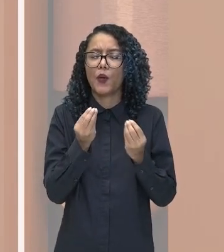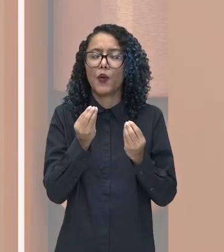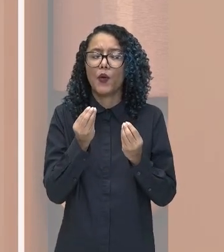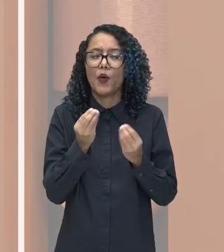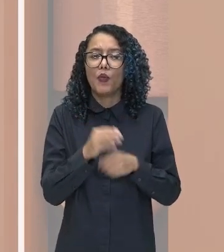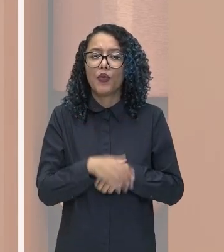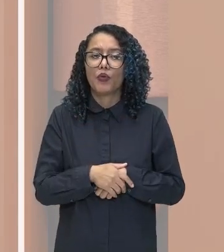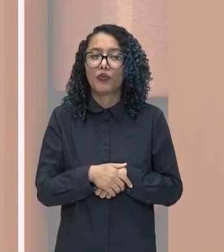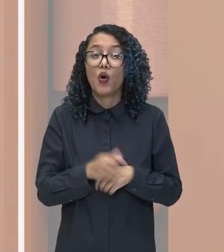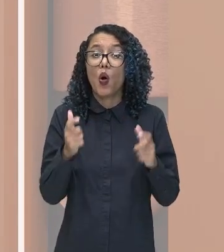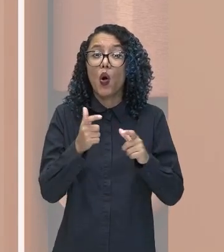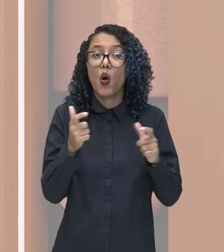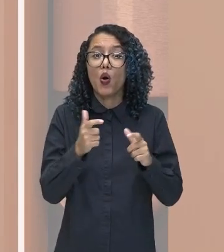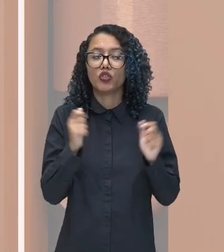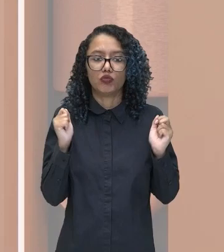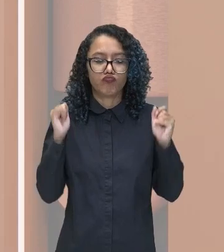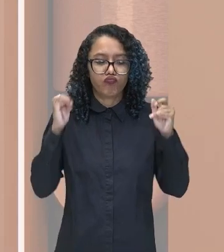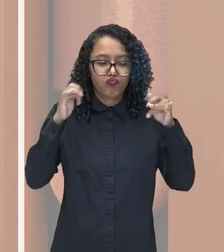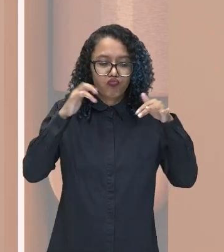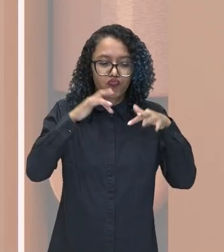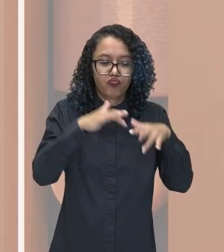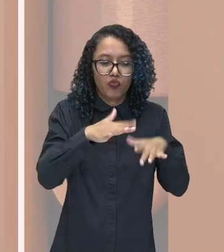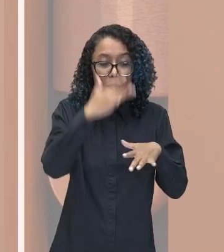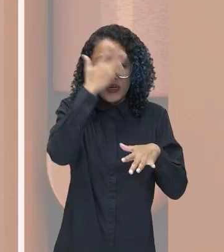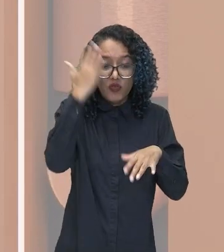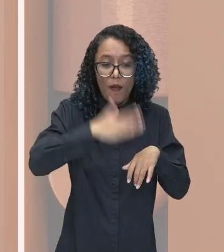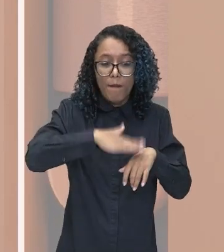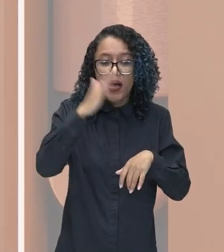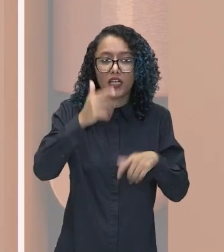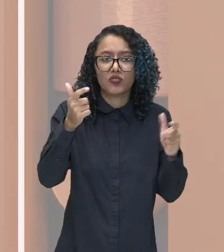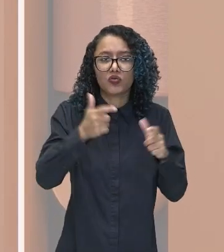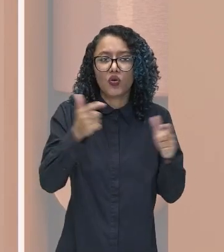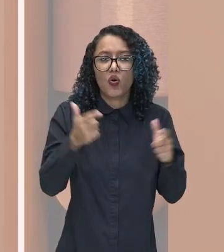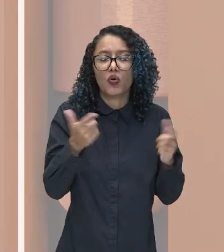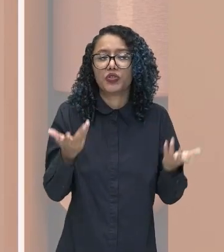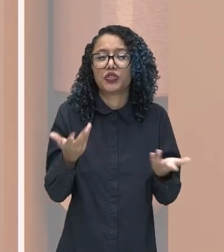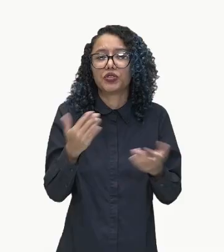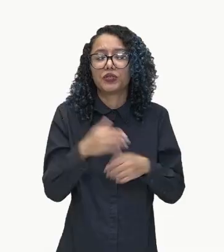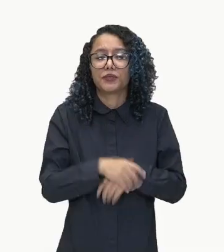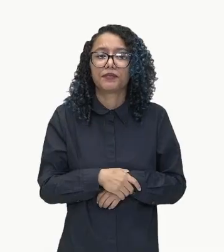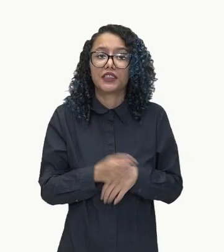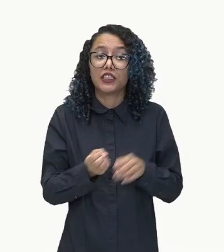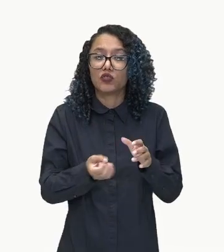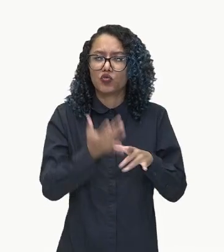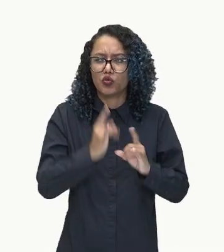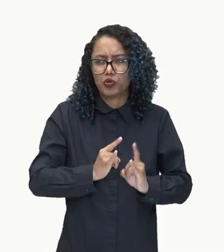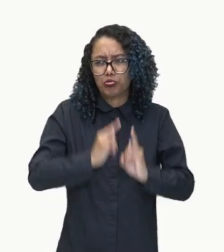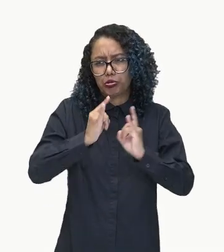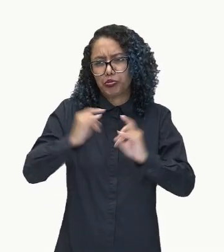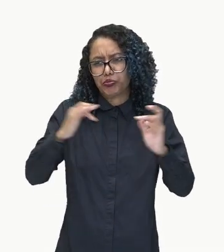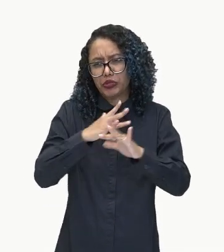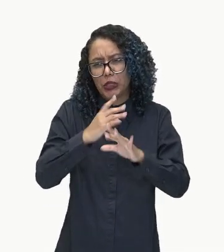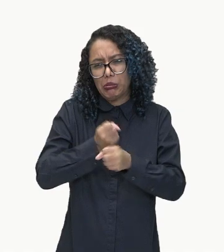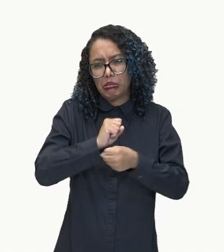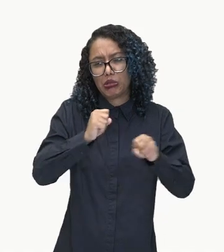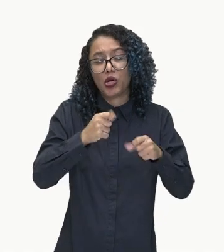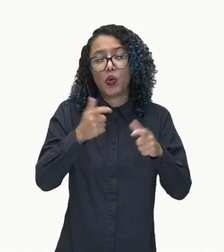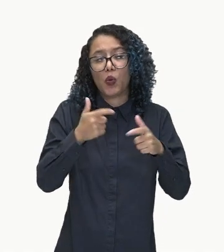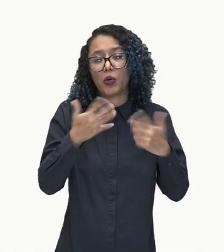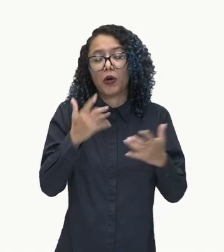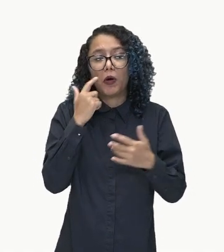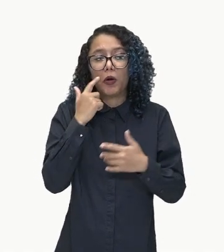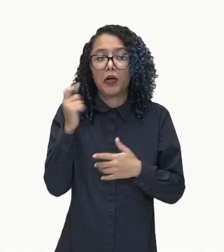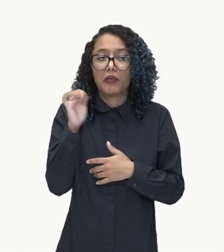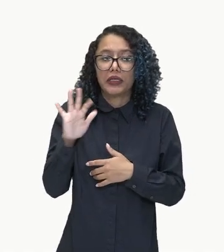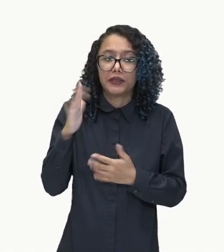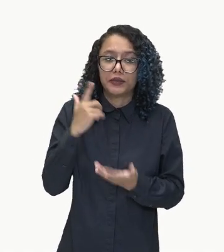essas aglomerações que acabam surgindo, metrópoles e megalópolis. Olha só, a partir deste mapa, gente, vocês podem